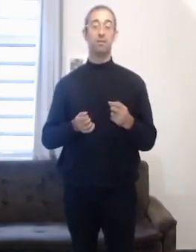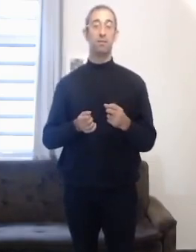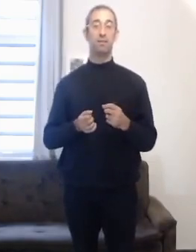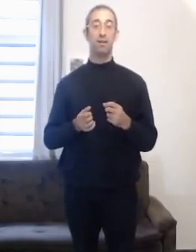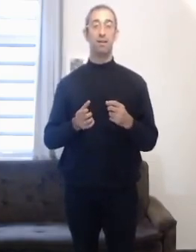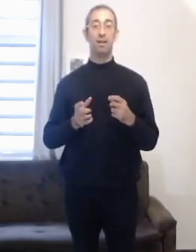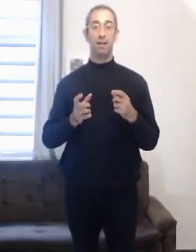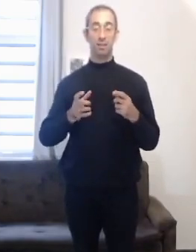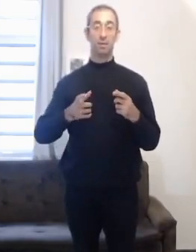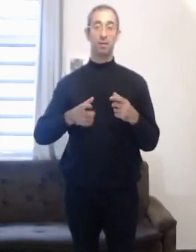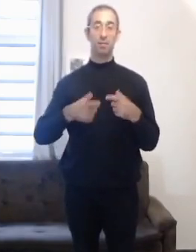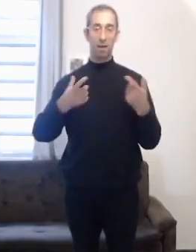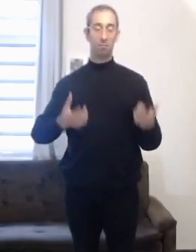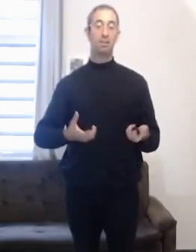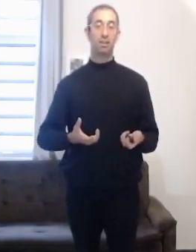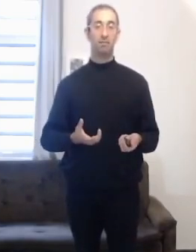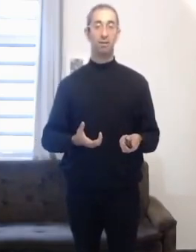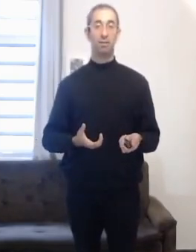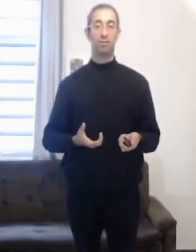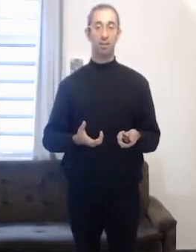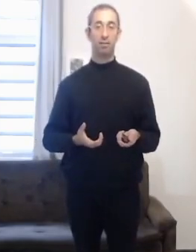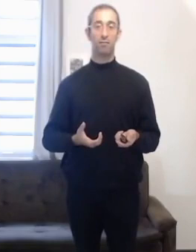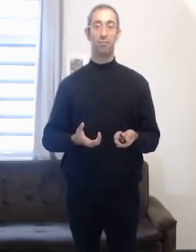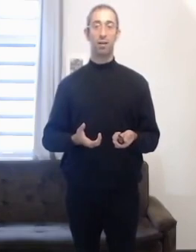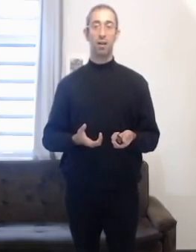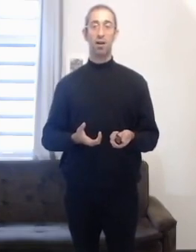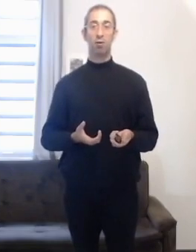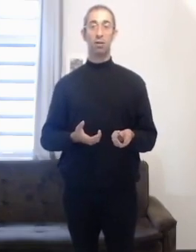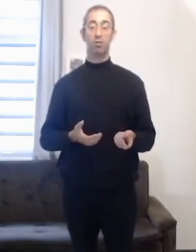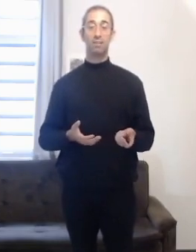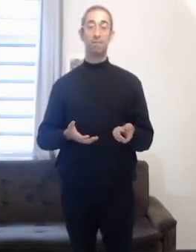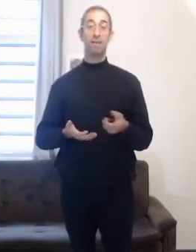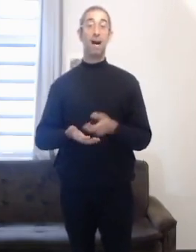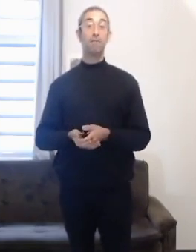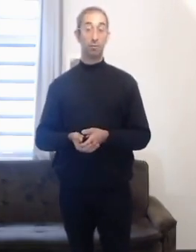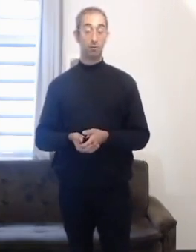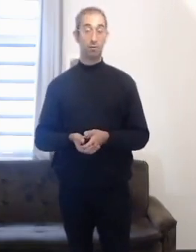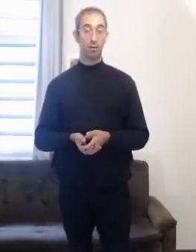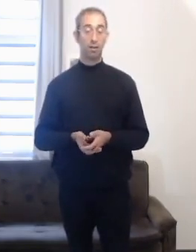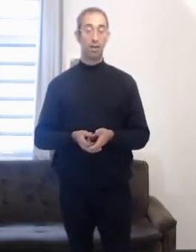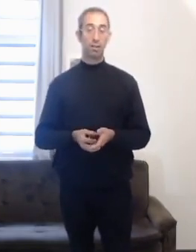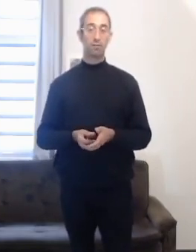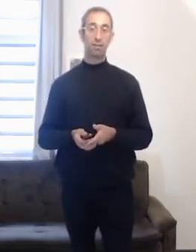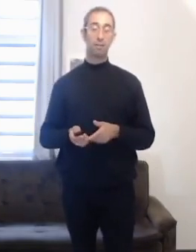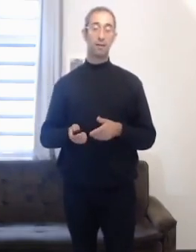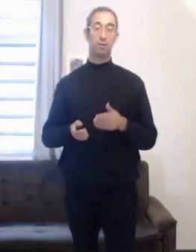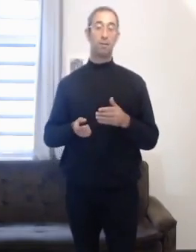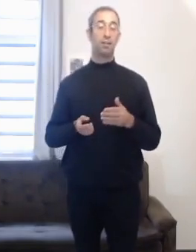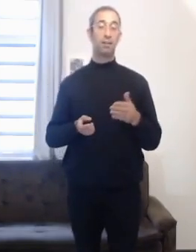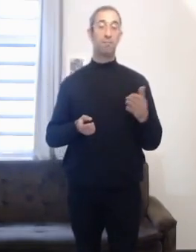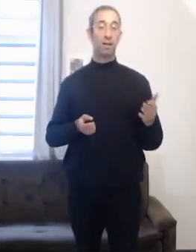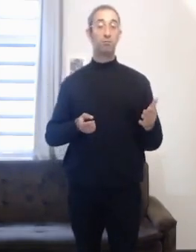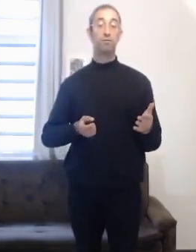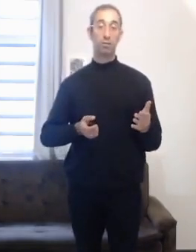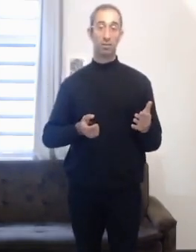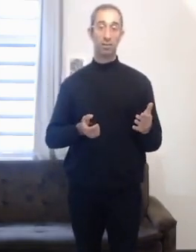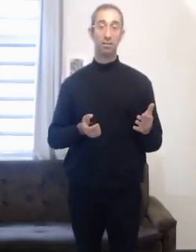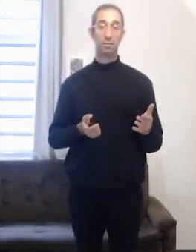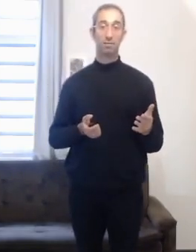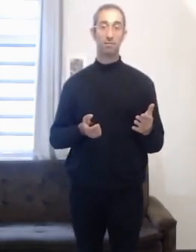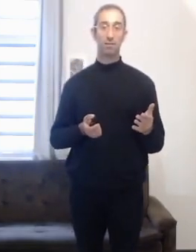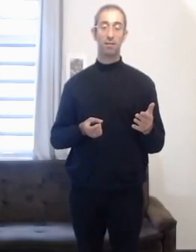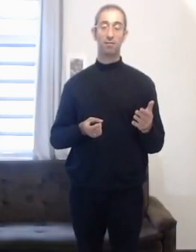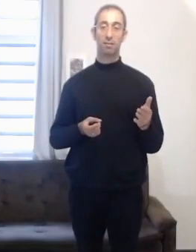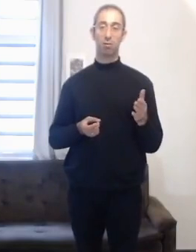aí vocês podem pensar. Esse problema é realmente relevante, né? Outra coisa, é viável? Então, você tem que pensar o planejamento de